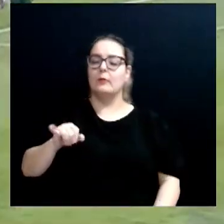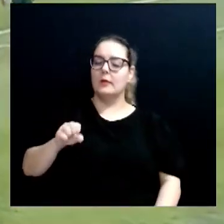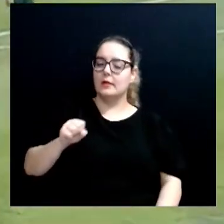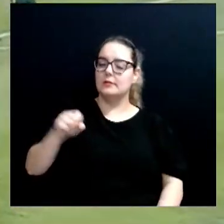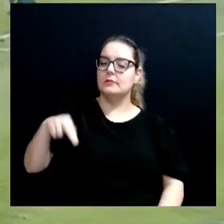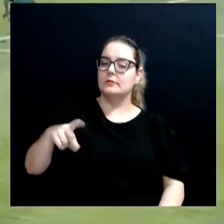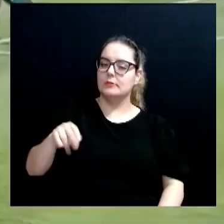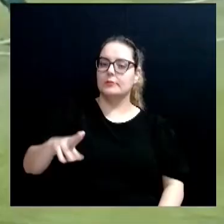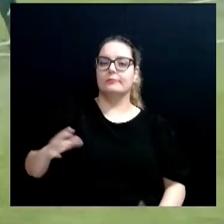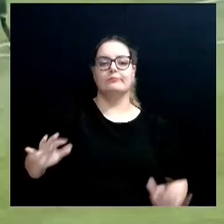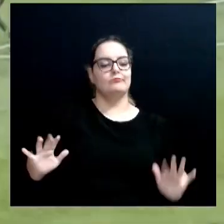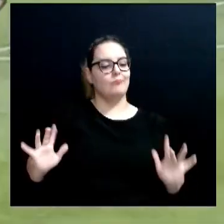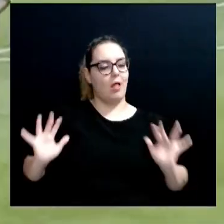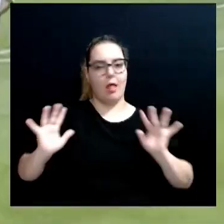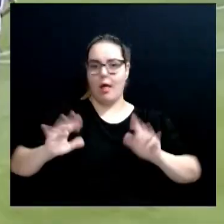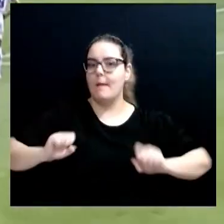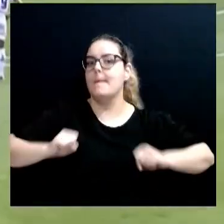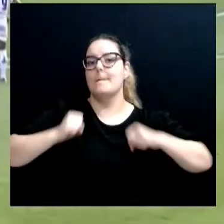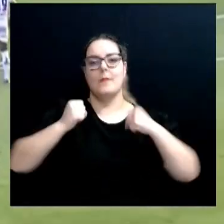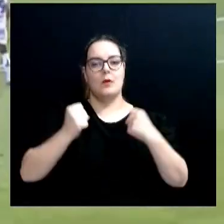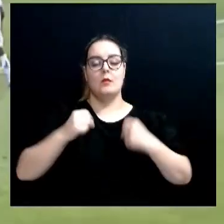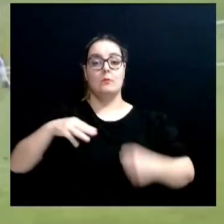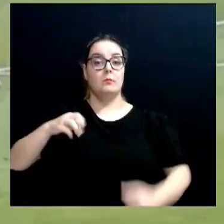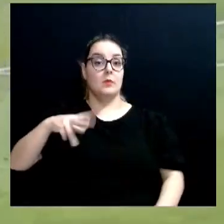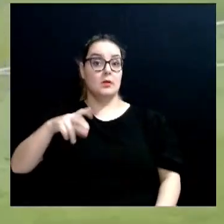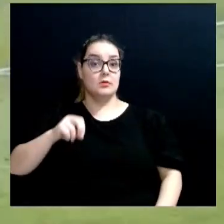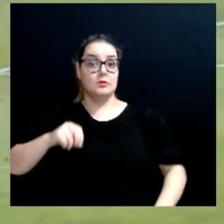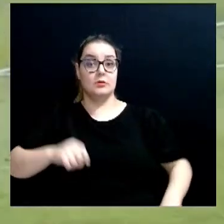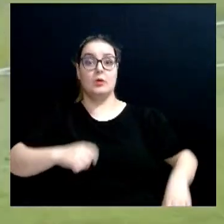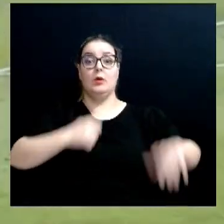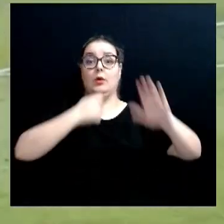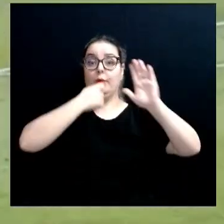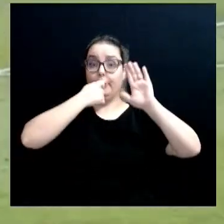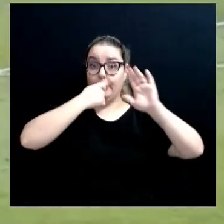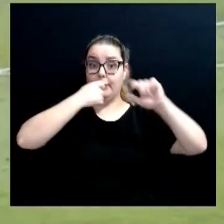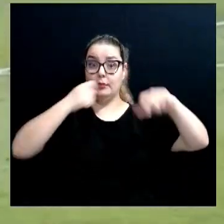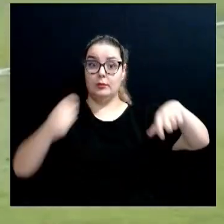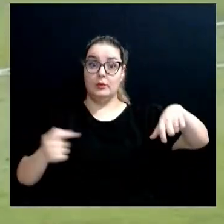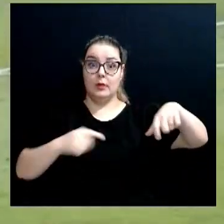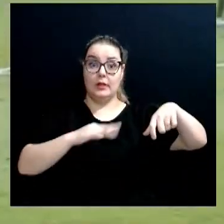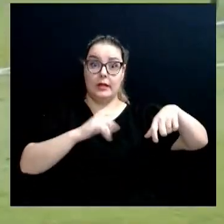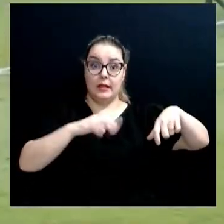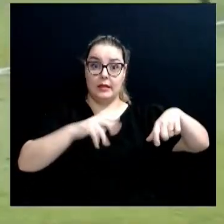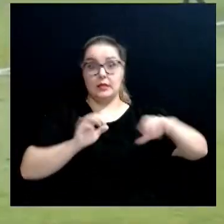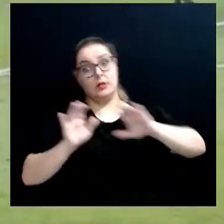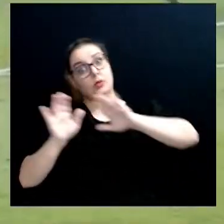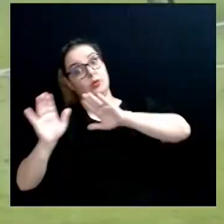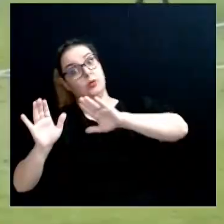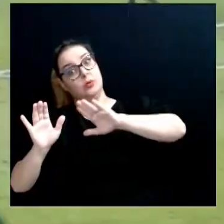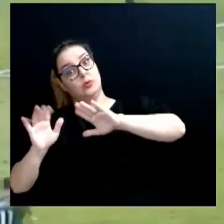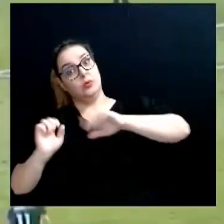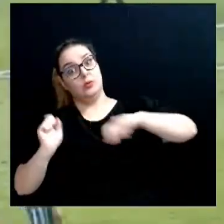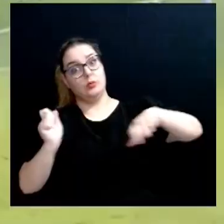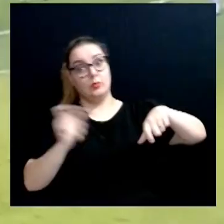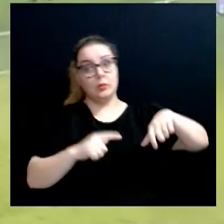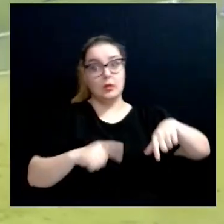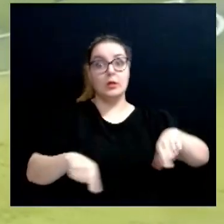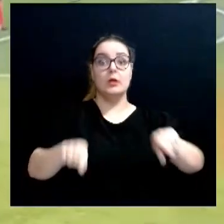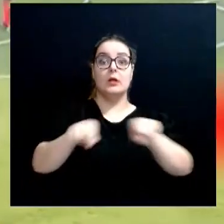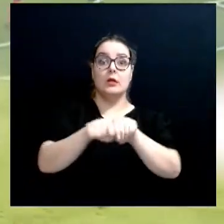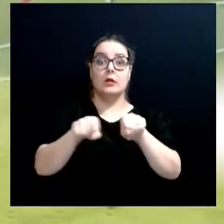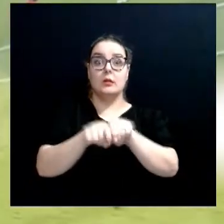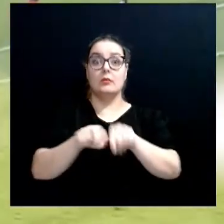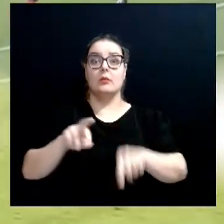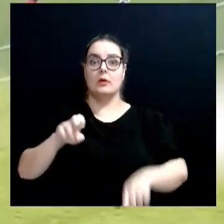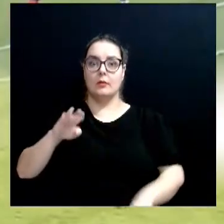15 minutos, Marcinho cobrou o pênalti. Kaique França defendeu a cobrança e também o rebote.